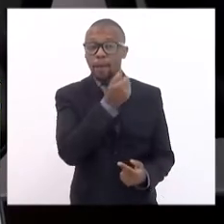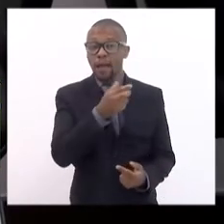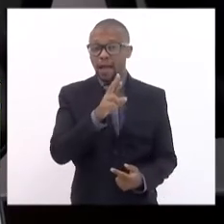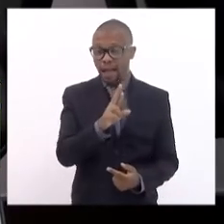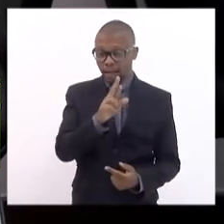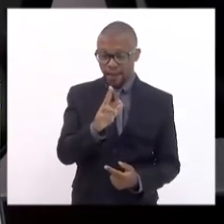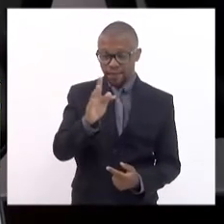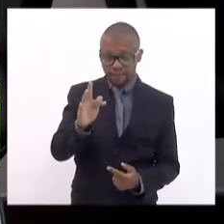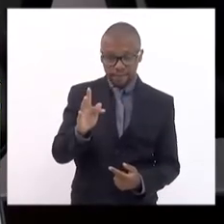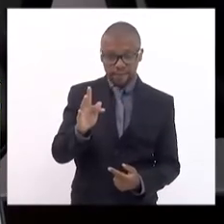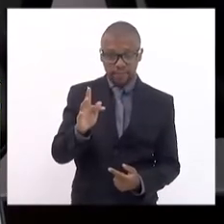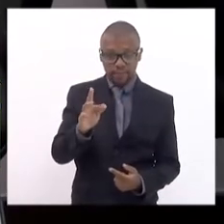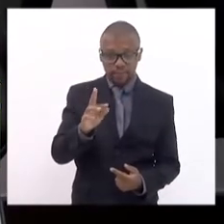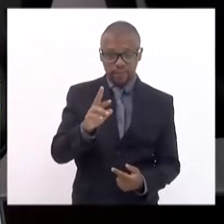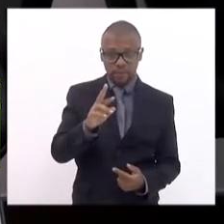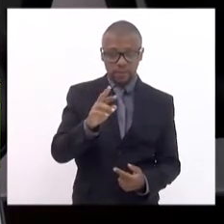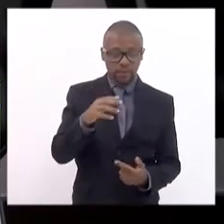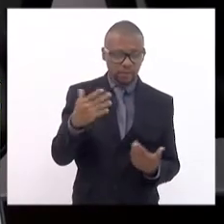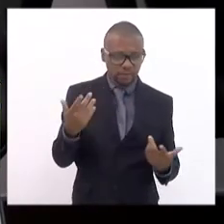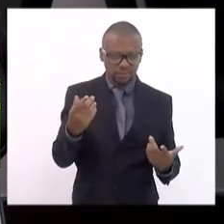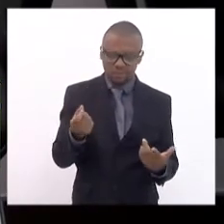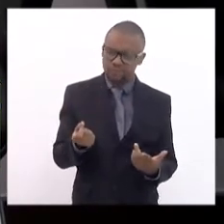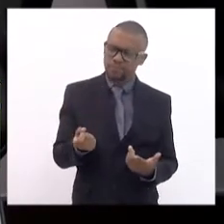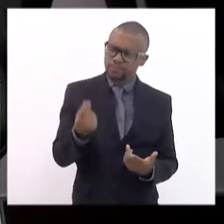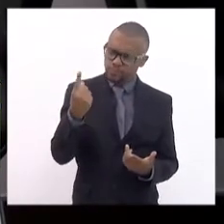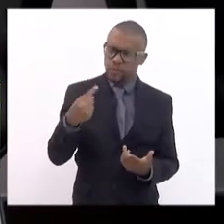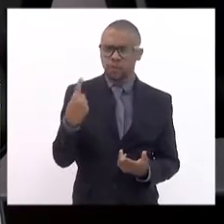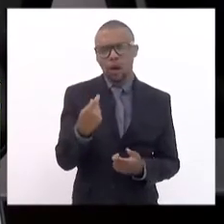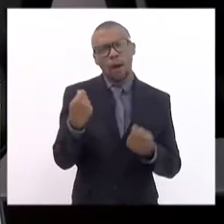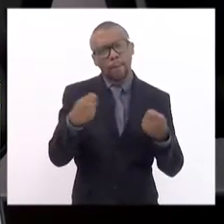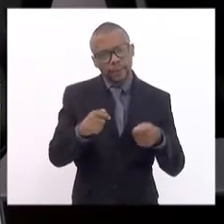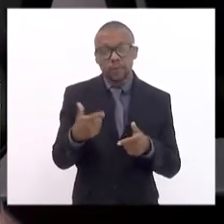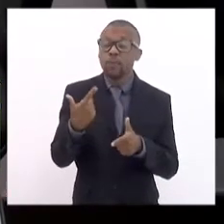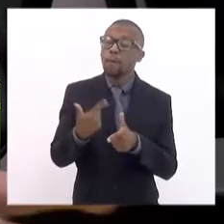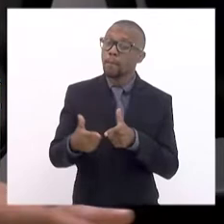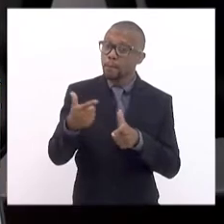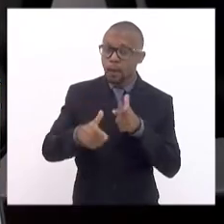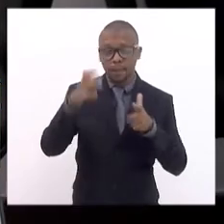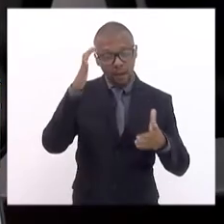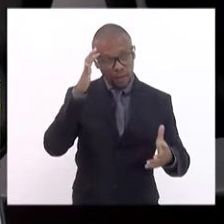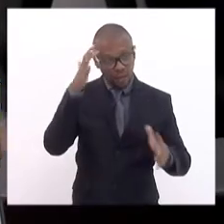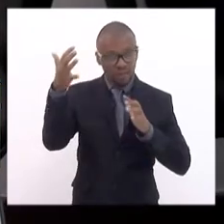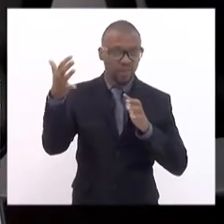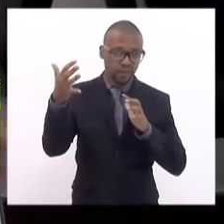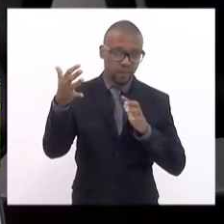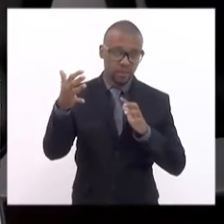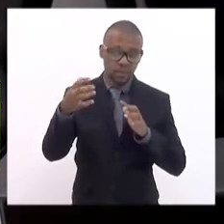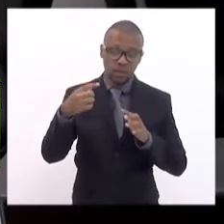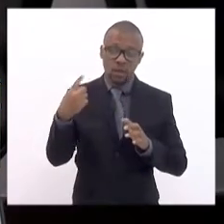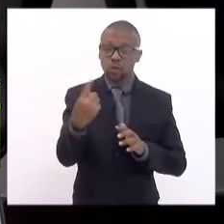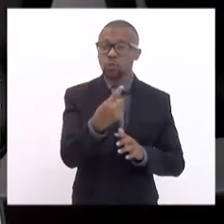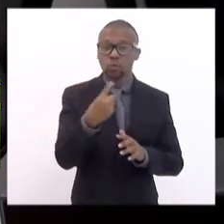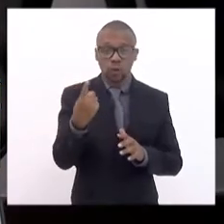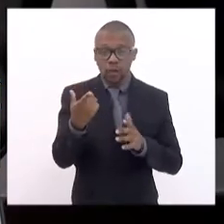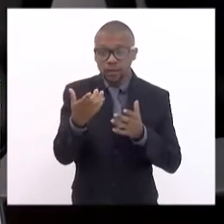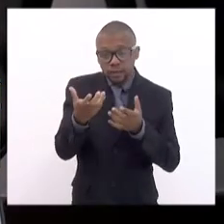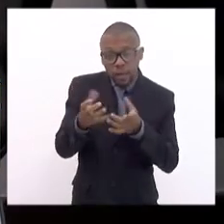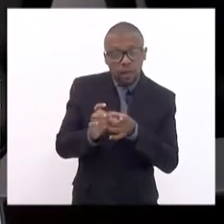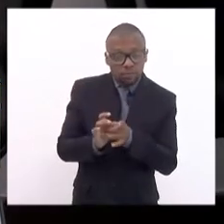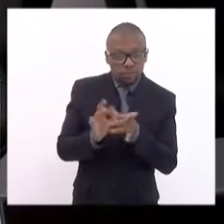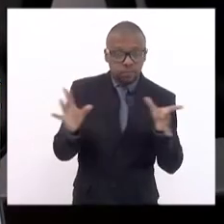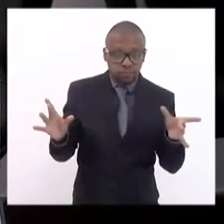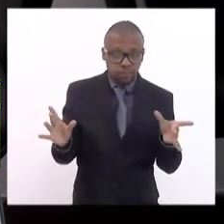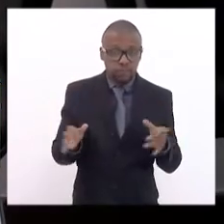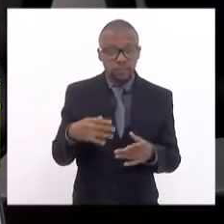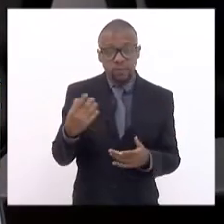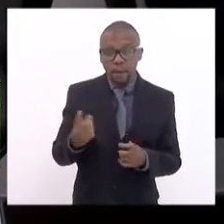kafkiano. Então, nós temos que resolver esse problema. E essa é a nossa absoluta disposição.